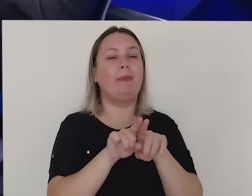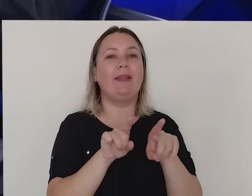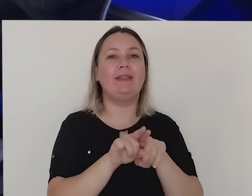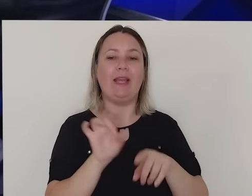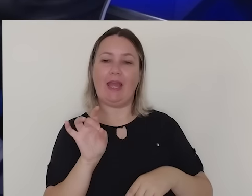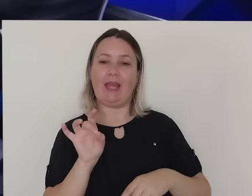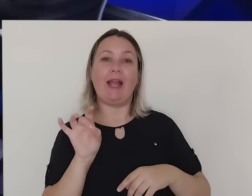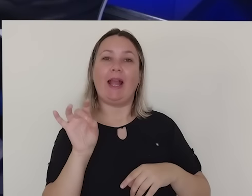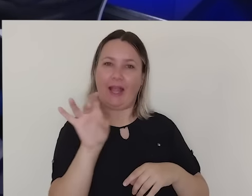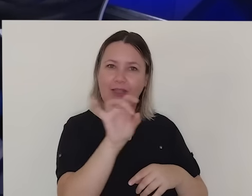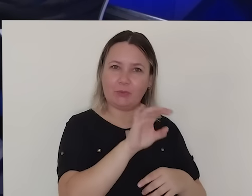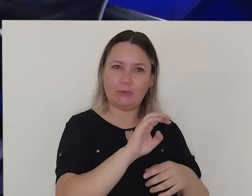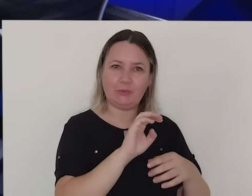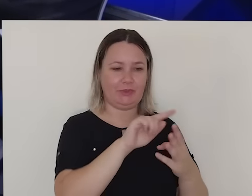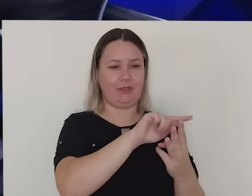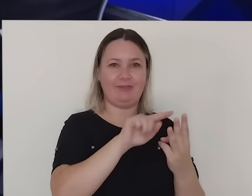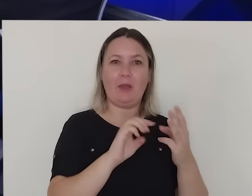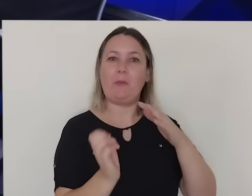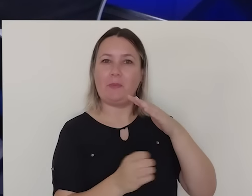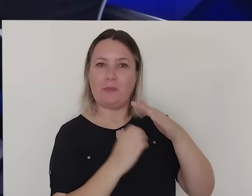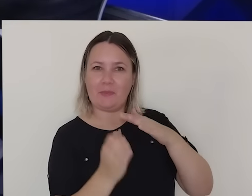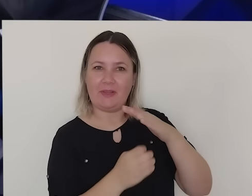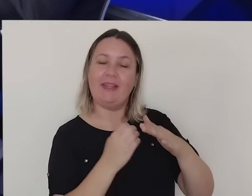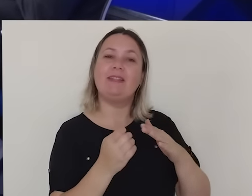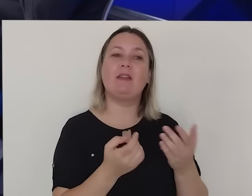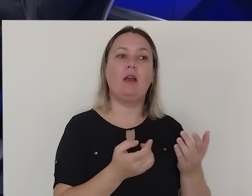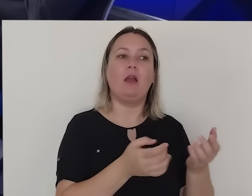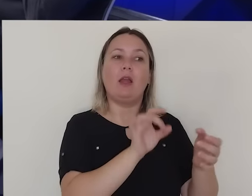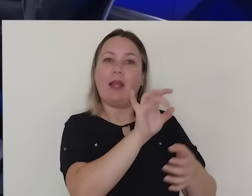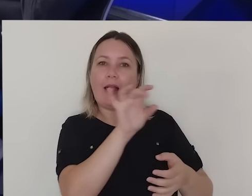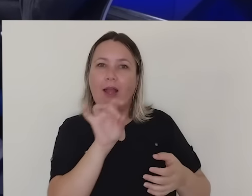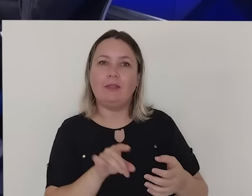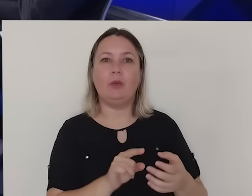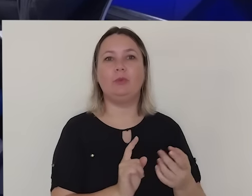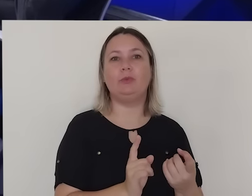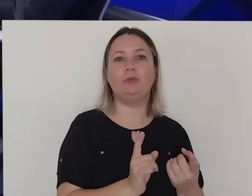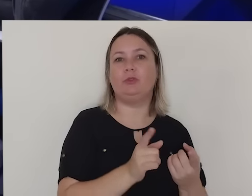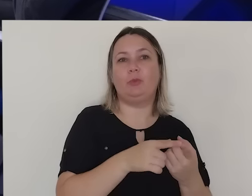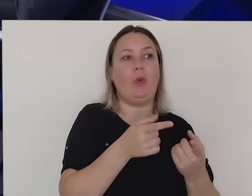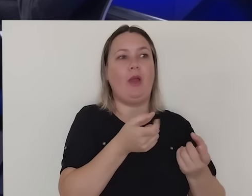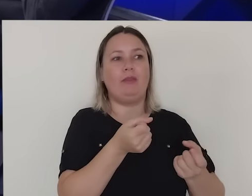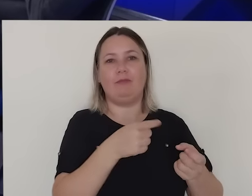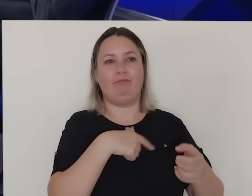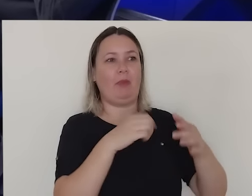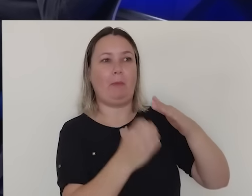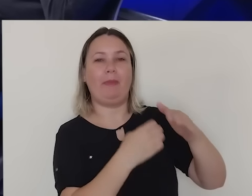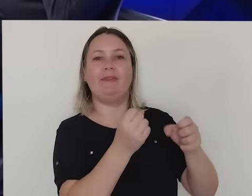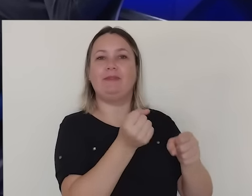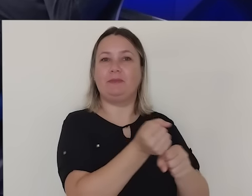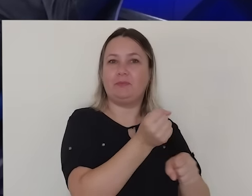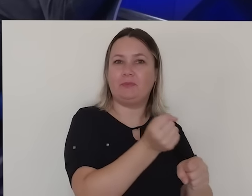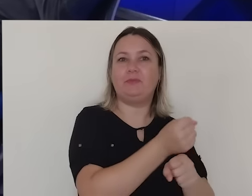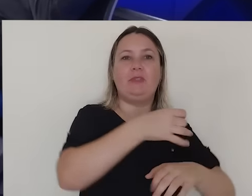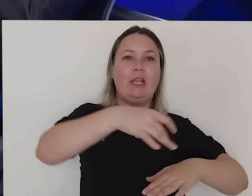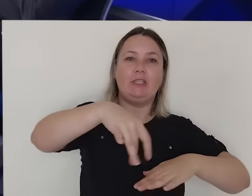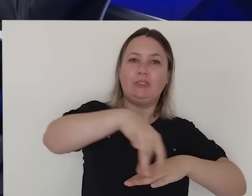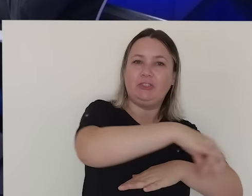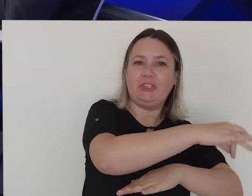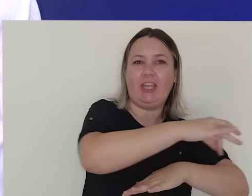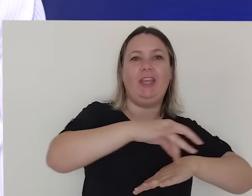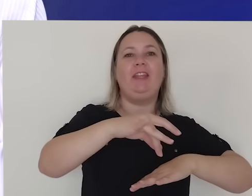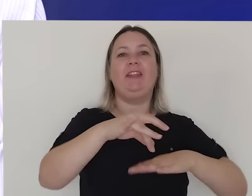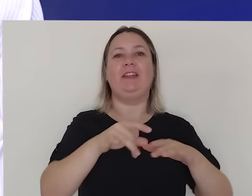das empresas que representam os nossos canais né então a Tegra representando a o nosso canal engenharia já mando um abraço pro luí né que